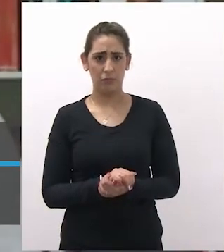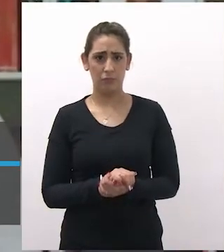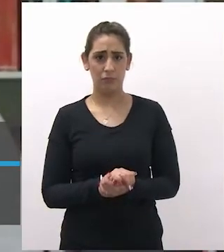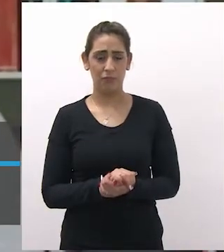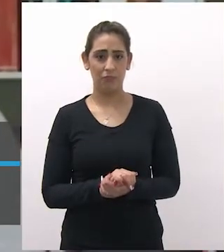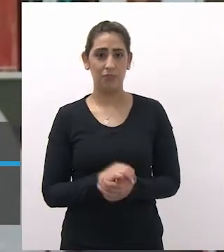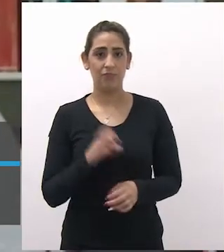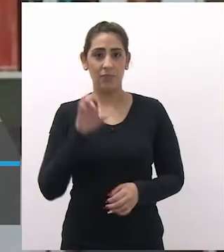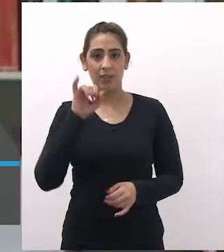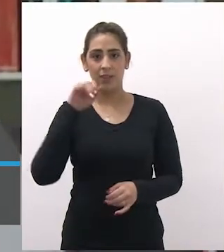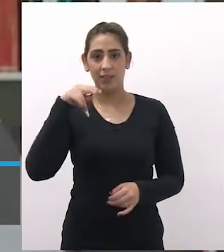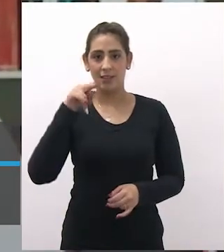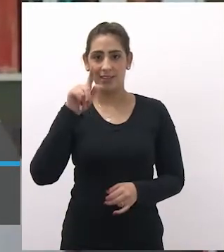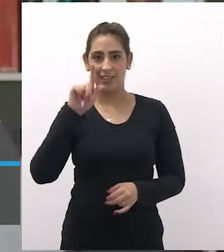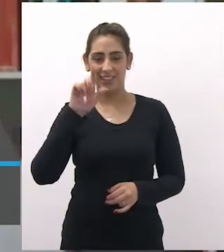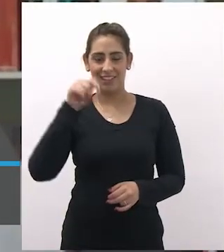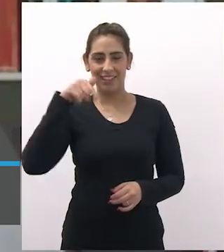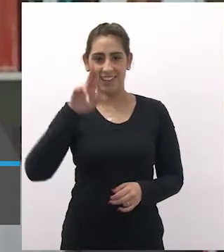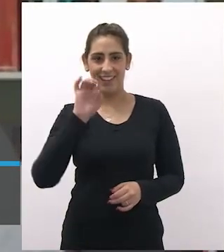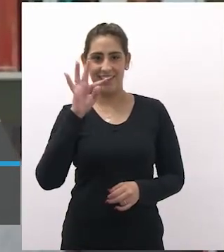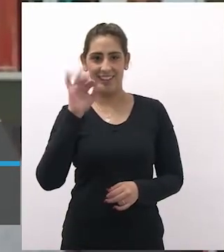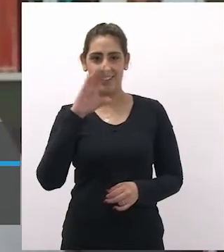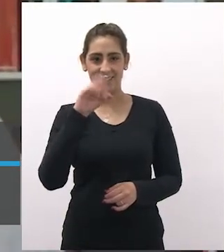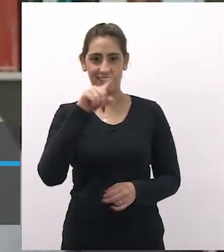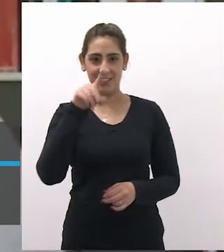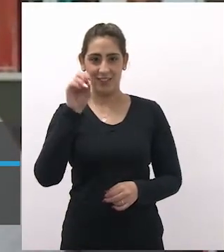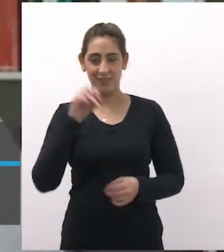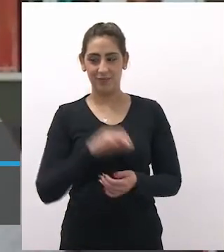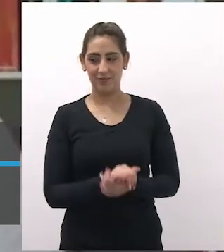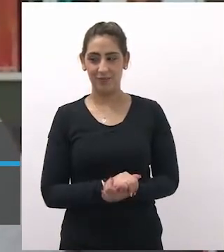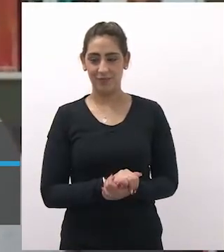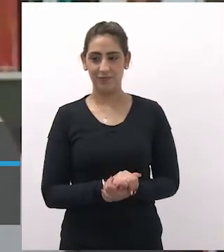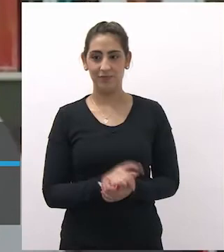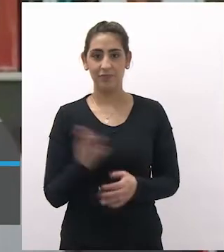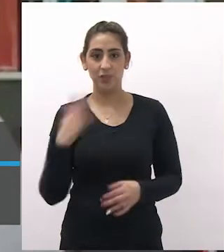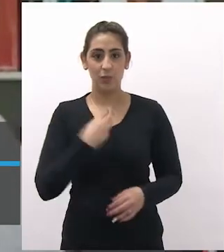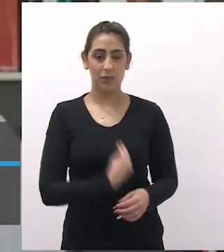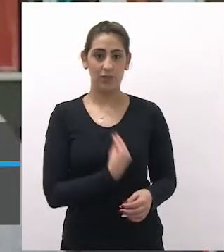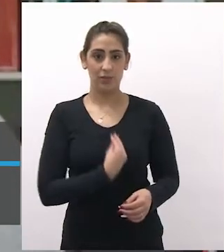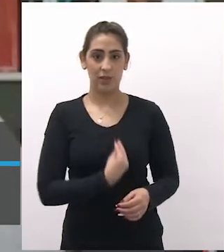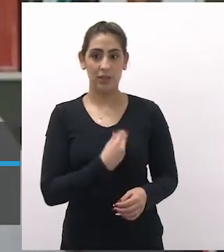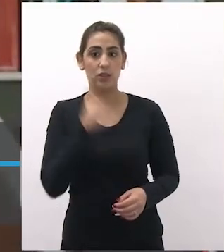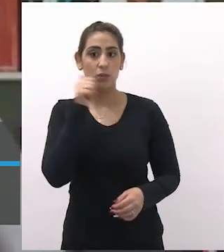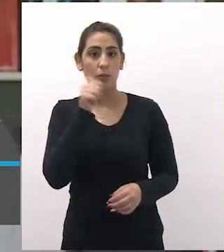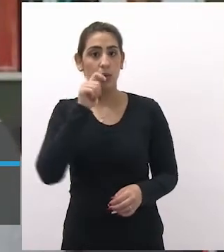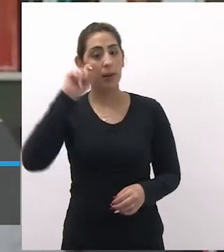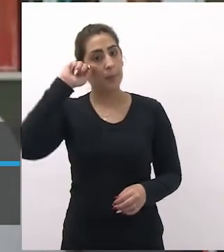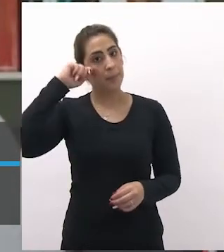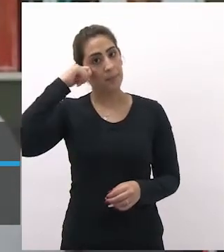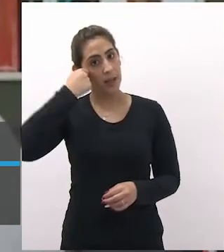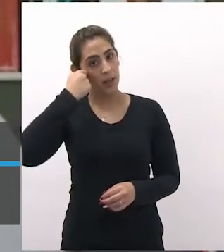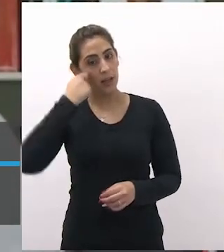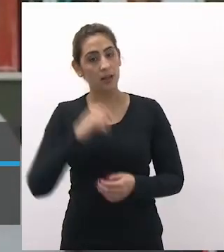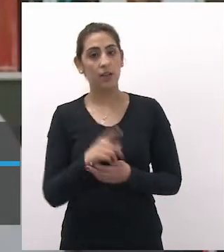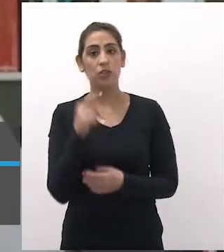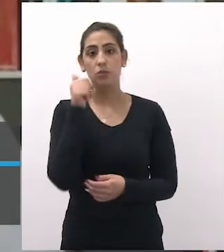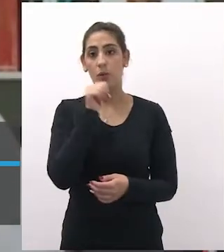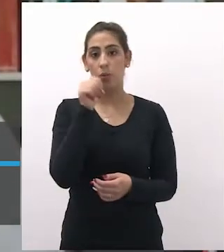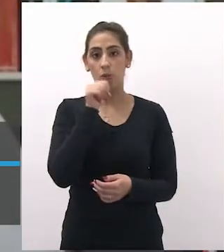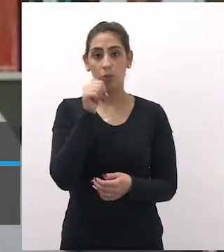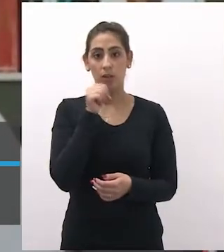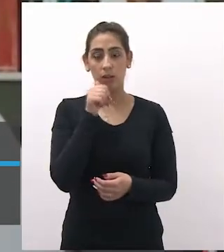uma inquietação que com certeza veio de uma vivência de uma mulher preta, de uma vivência de uma mulher